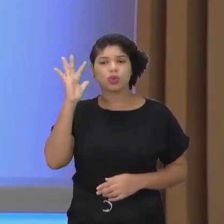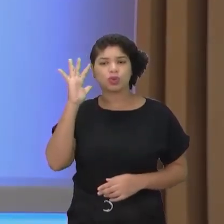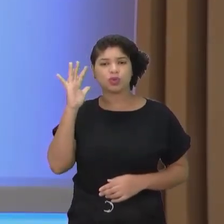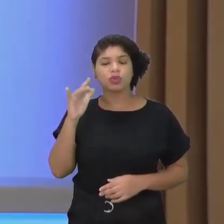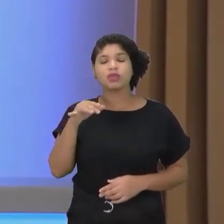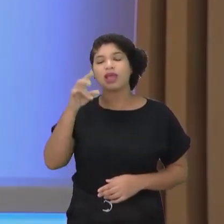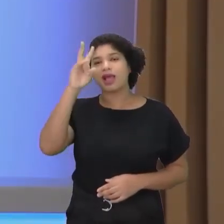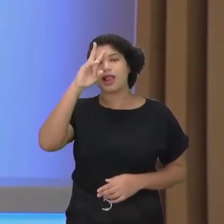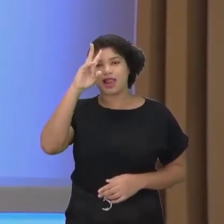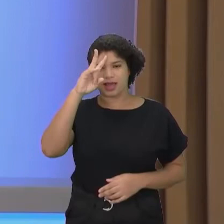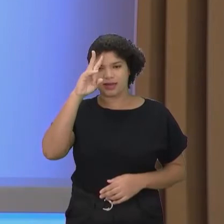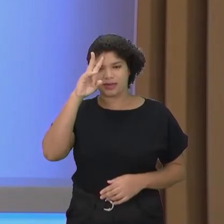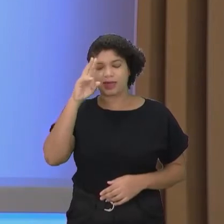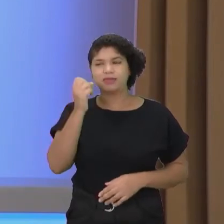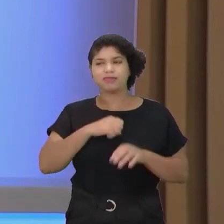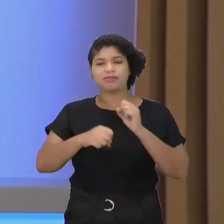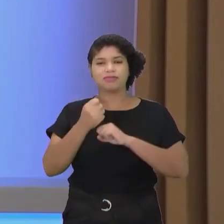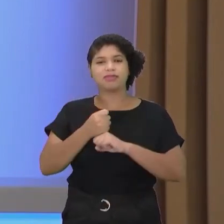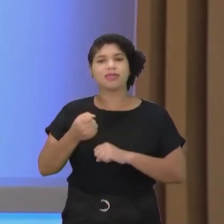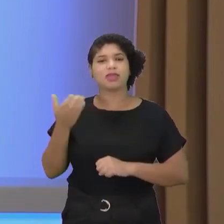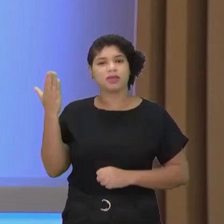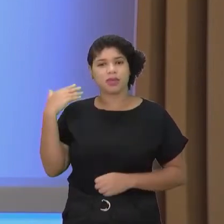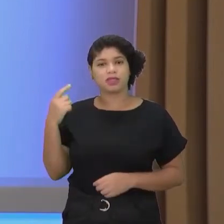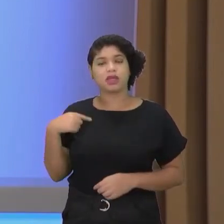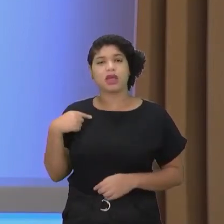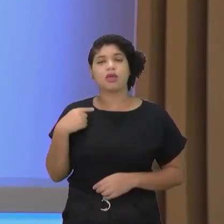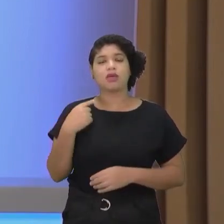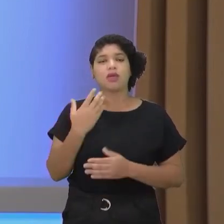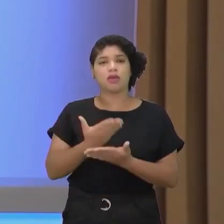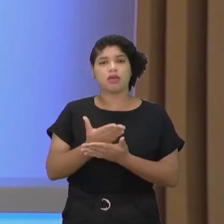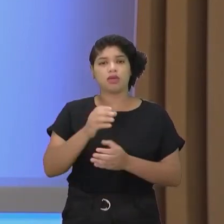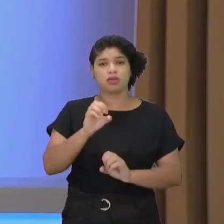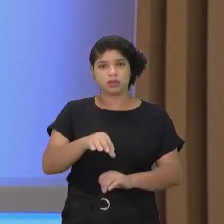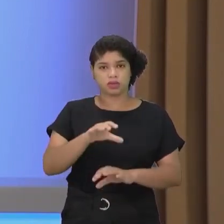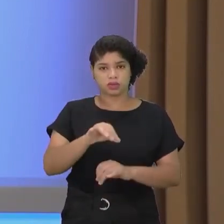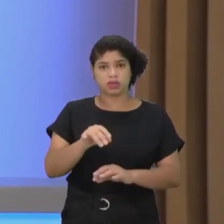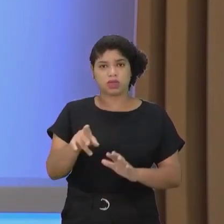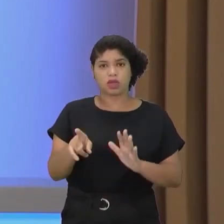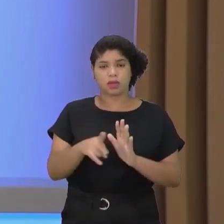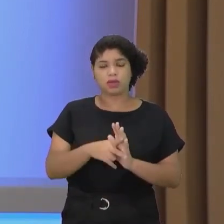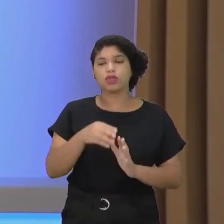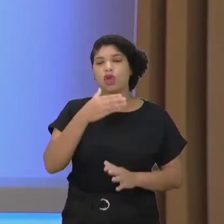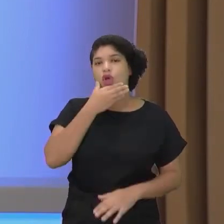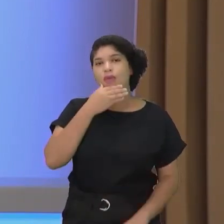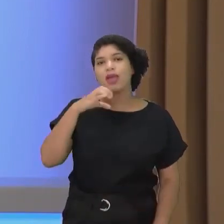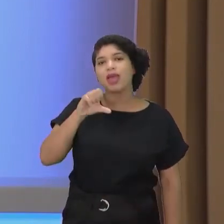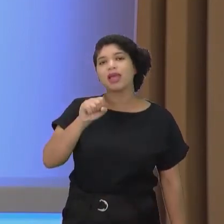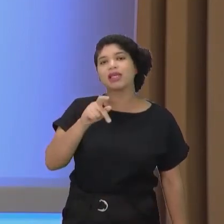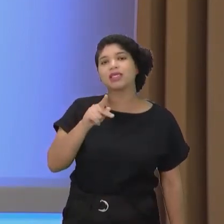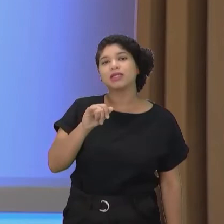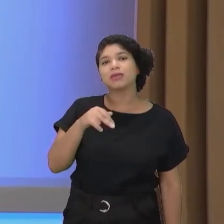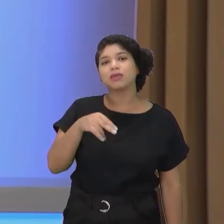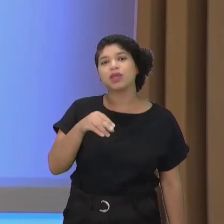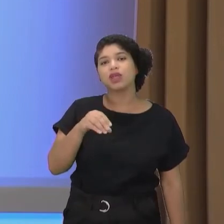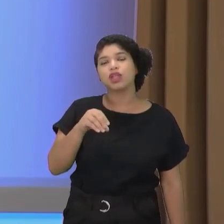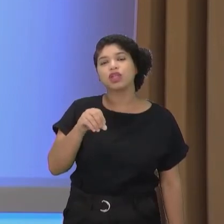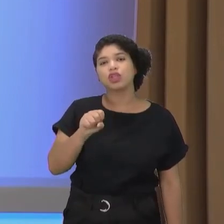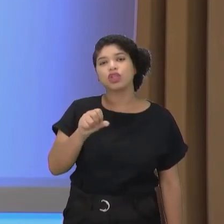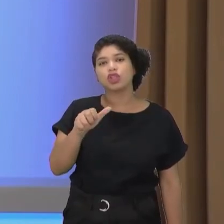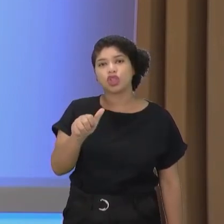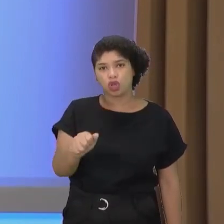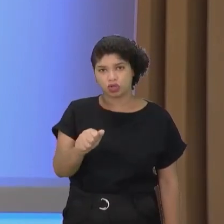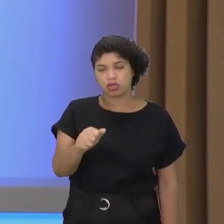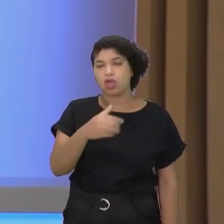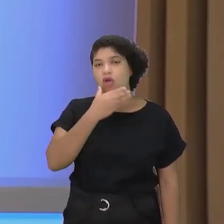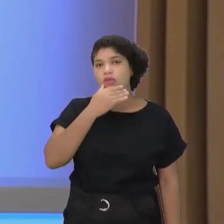lembro, no ano passado eu dei uma aula sobre o Spinoza, que é um filósofo que fala